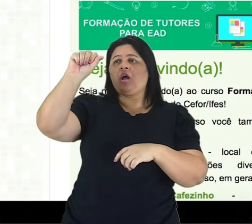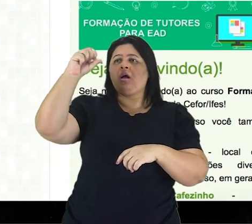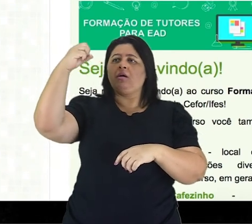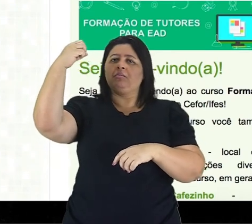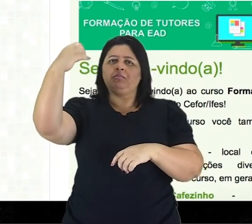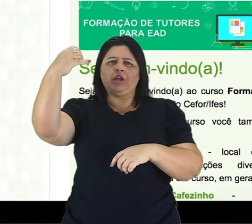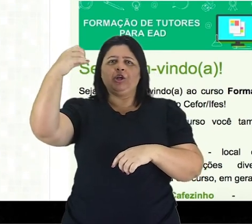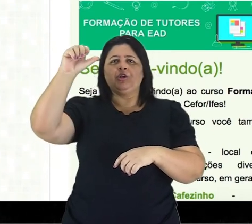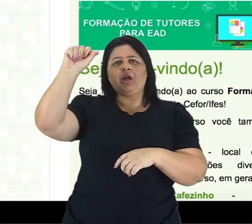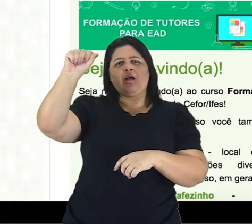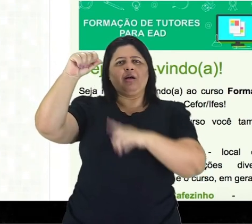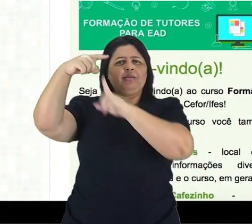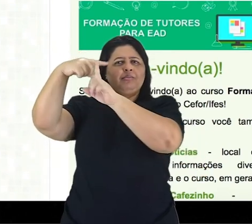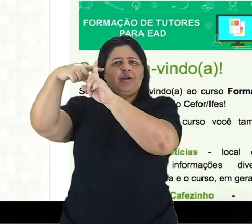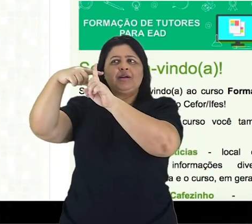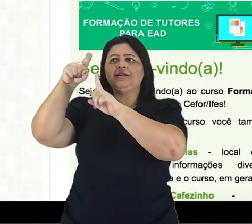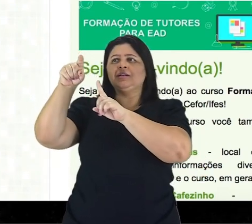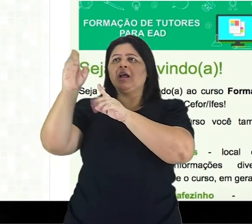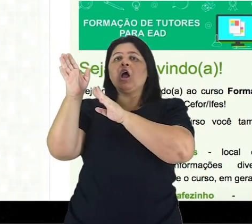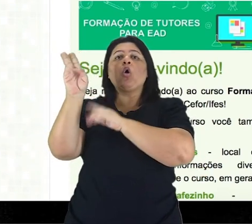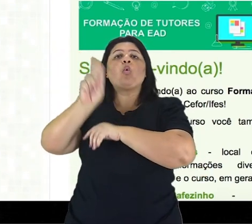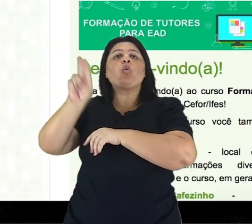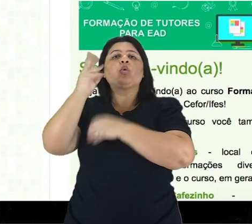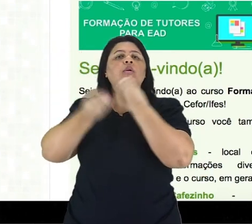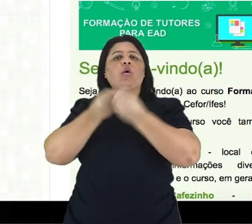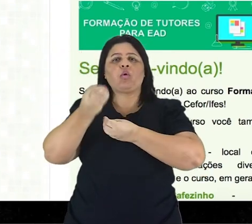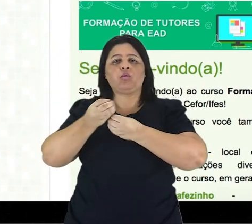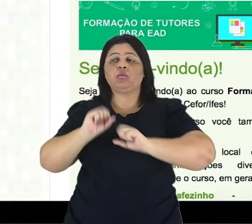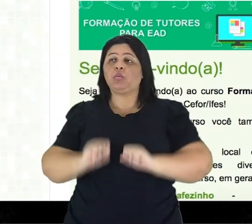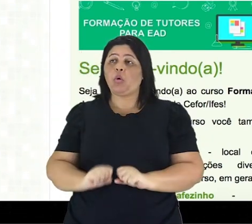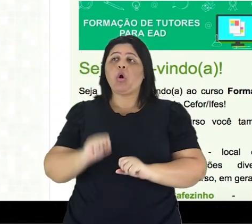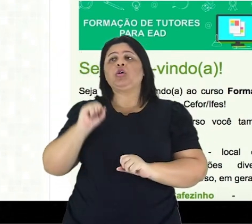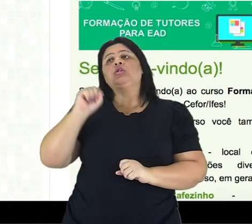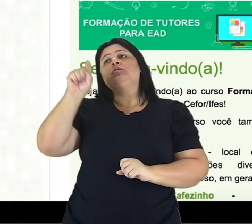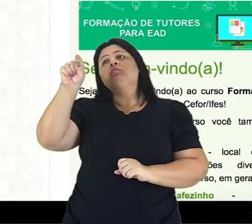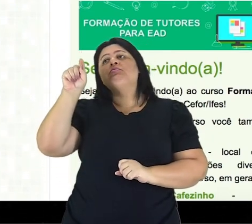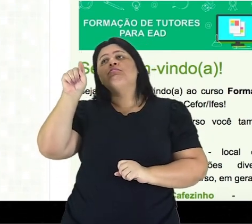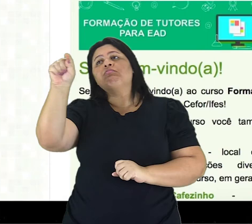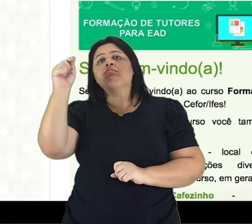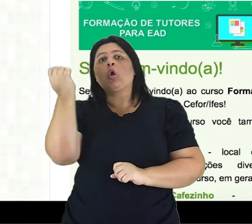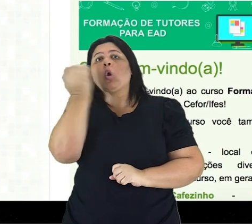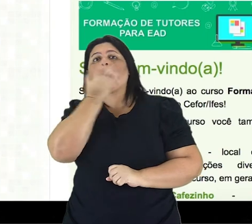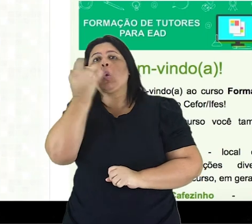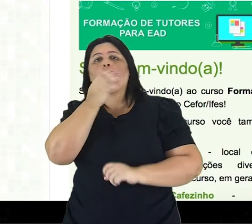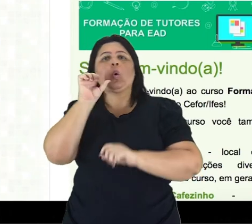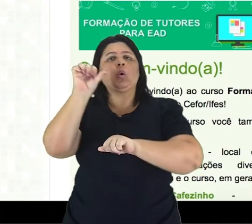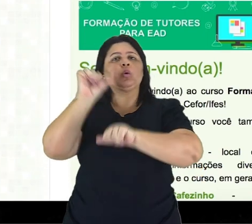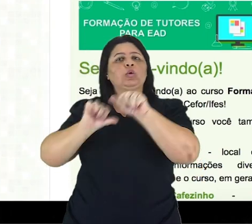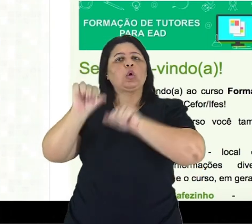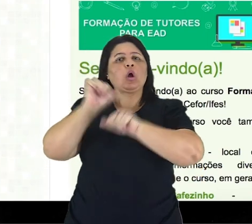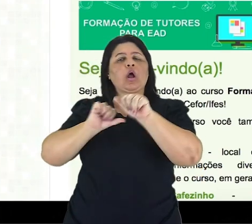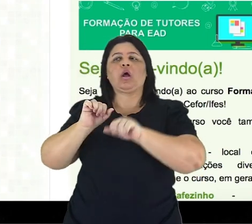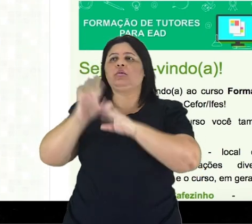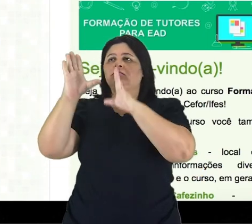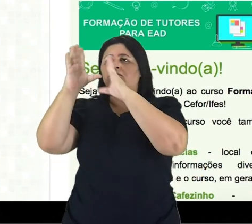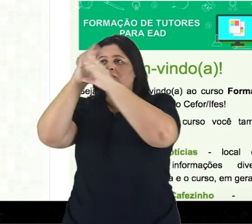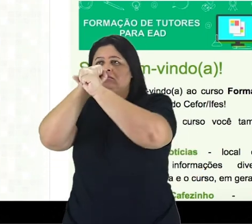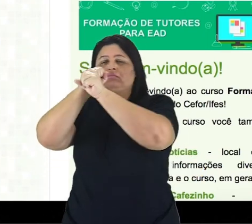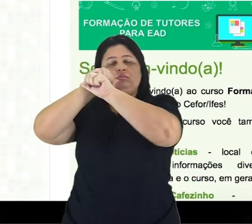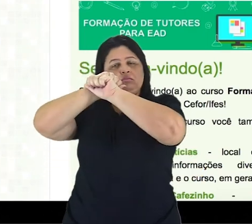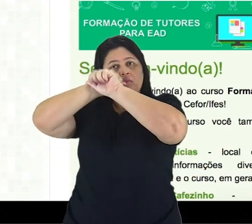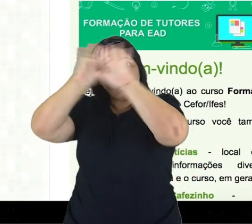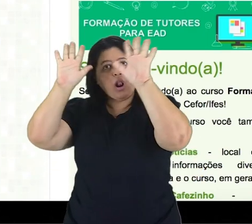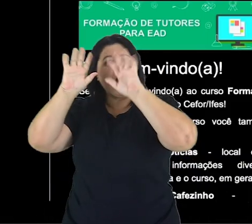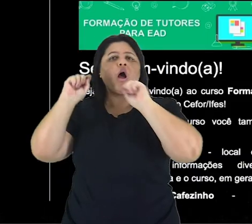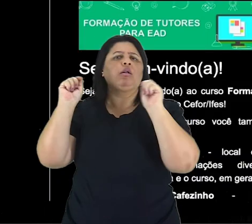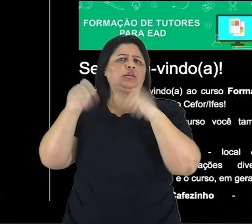permite a alteração dos aspectos visuais. Então, eu posso alterar contraste, eu posso alterar o tamanho da fonte.